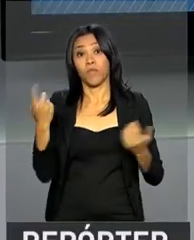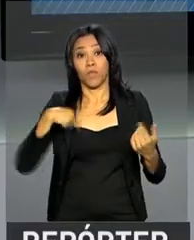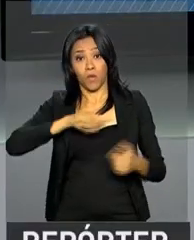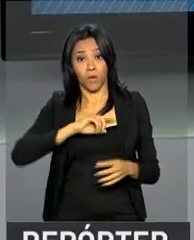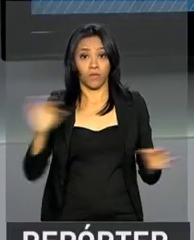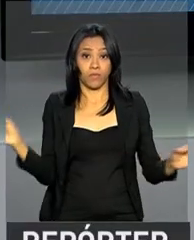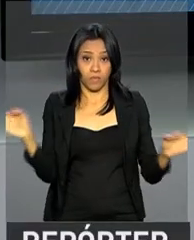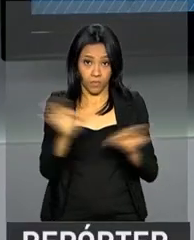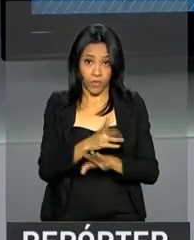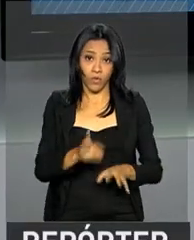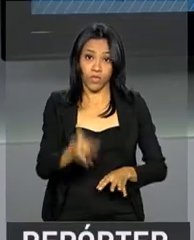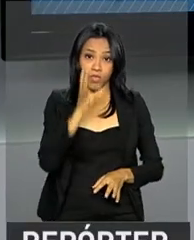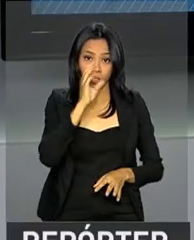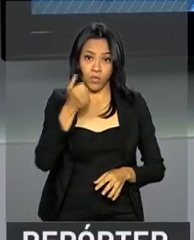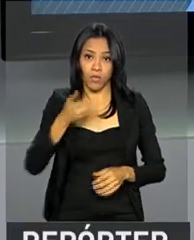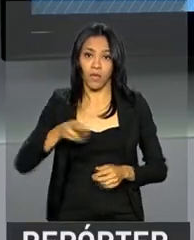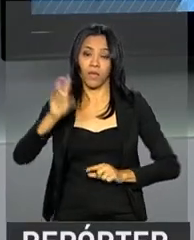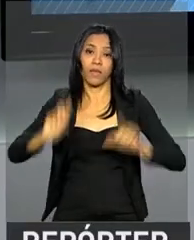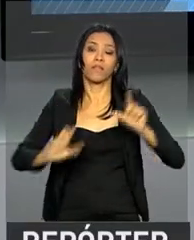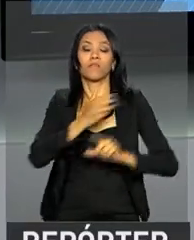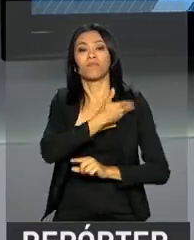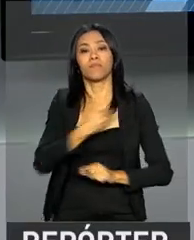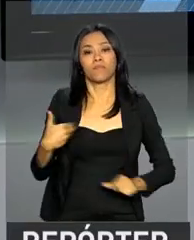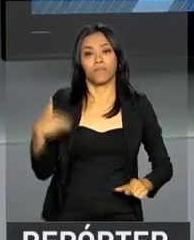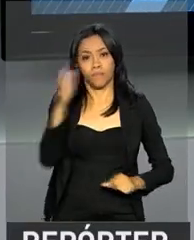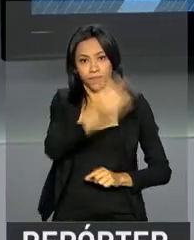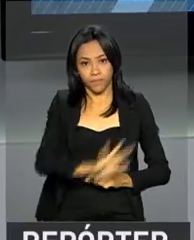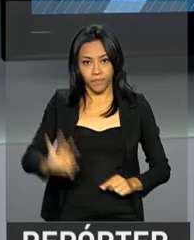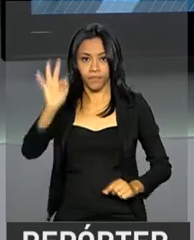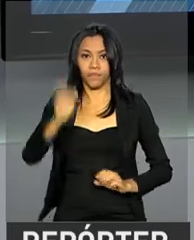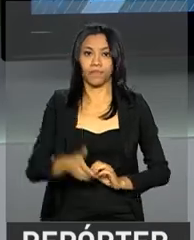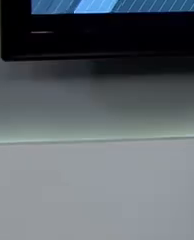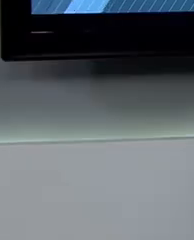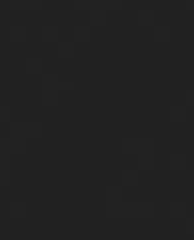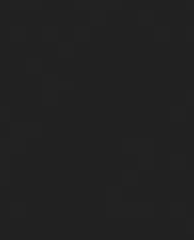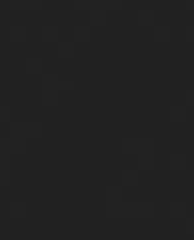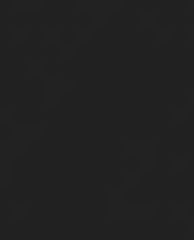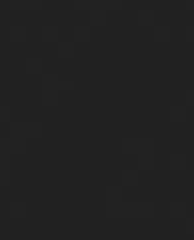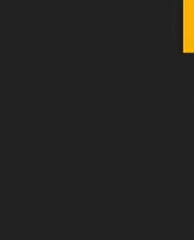ficamos por aqui continue com a gente na nbr a tv do governo federal